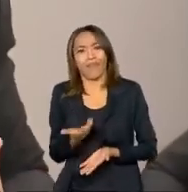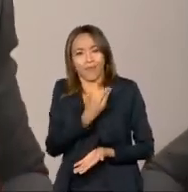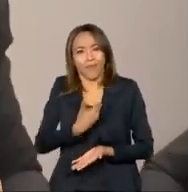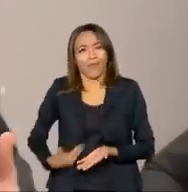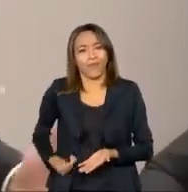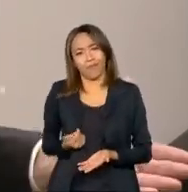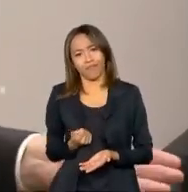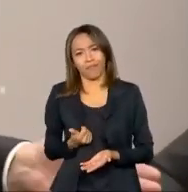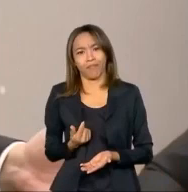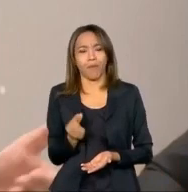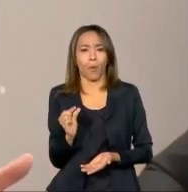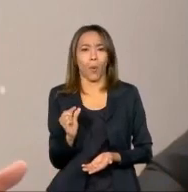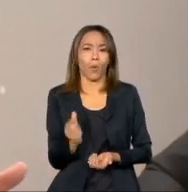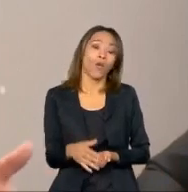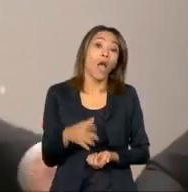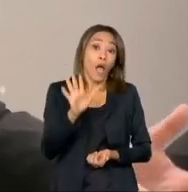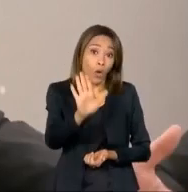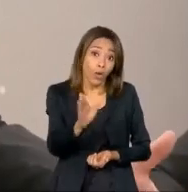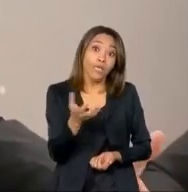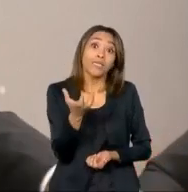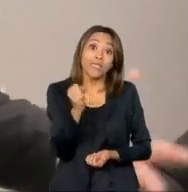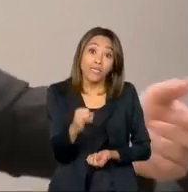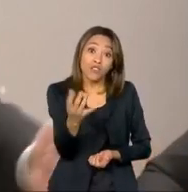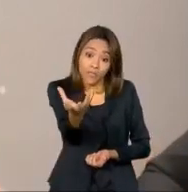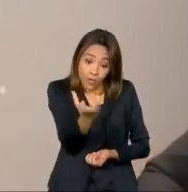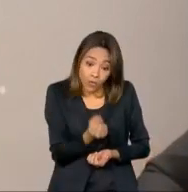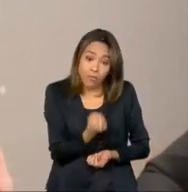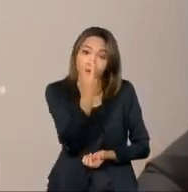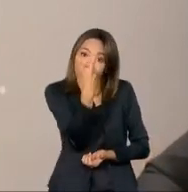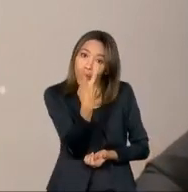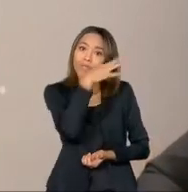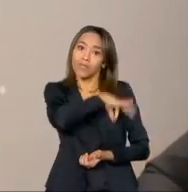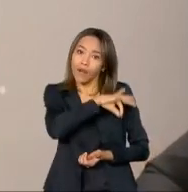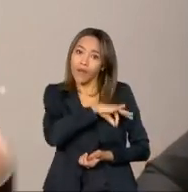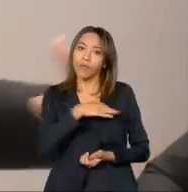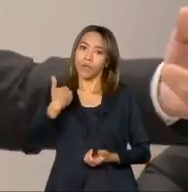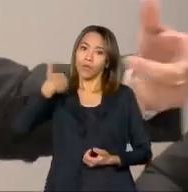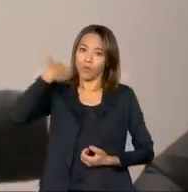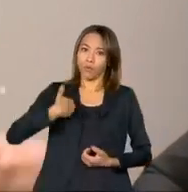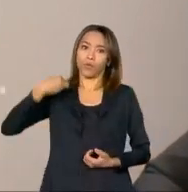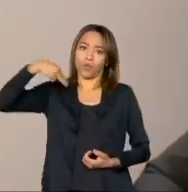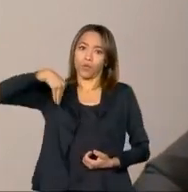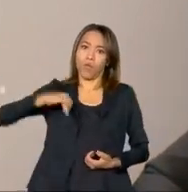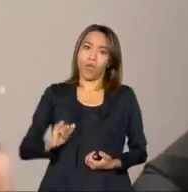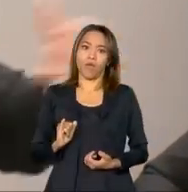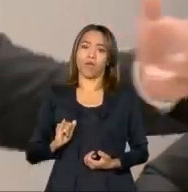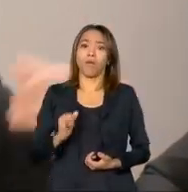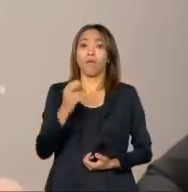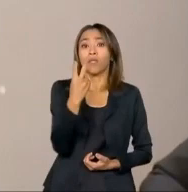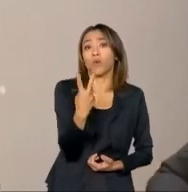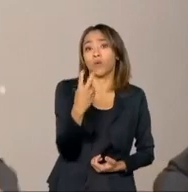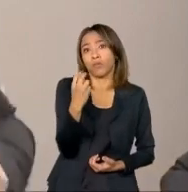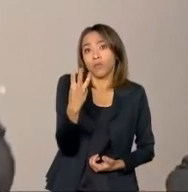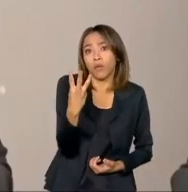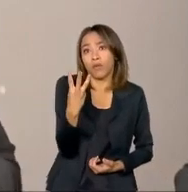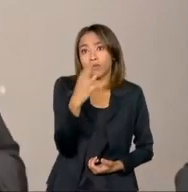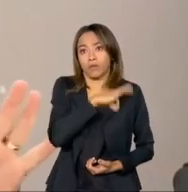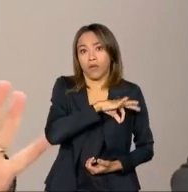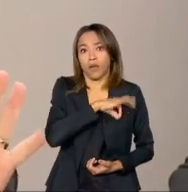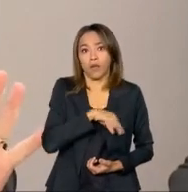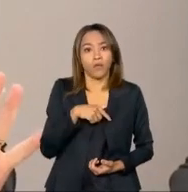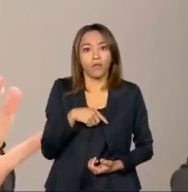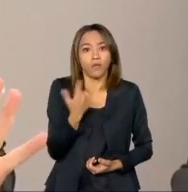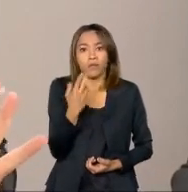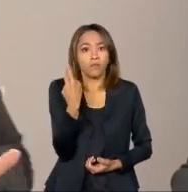olha, Márcio, se tivesse um recolhimento para 2 salários, eu toparia fazer, eu sou MEI. Mas eu quero recolher para 2 salários, para 3 salários. Isso não existe,